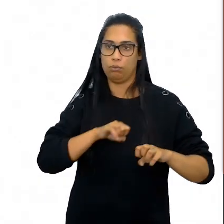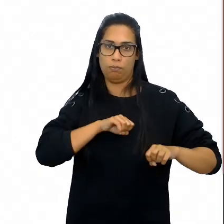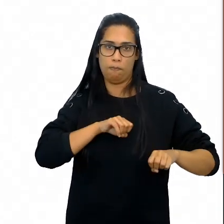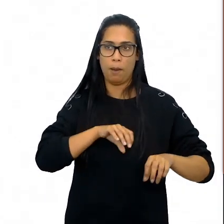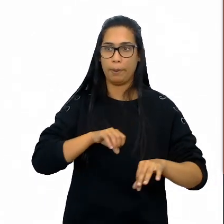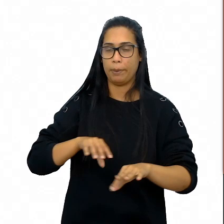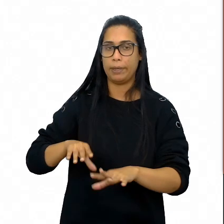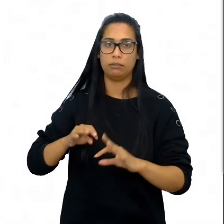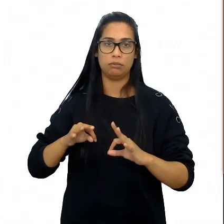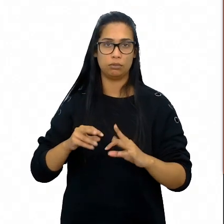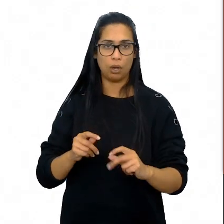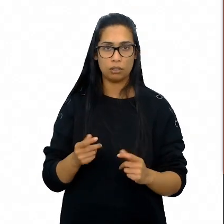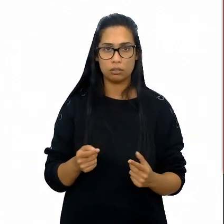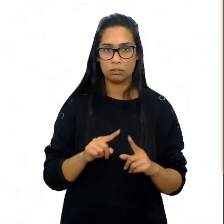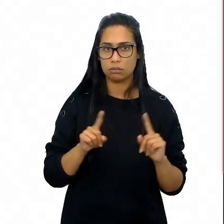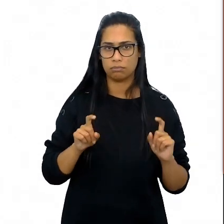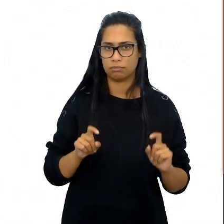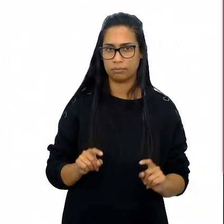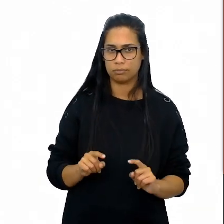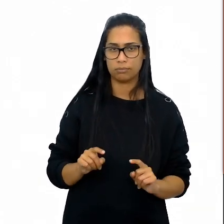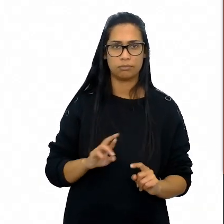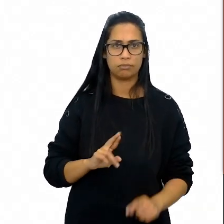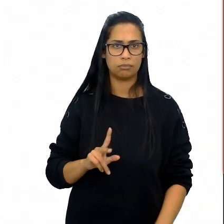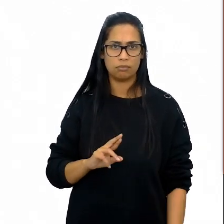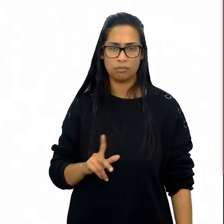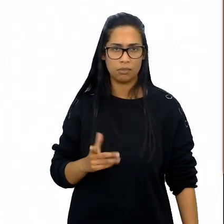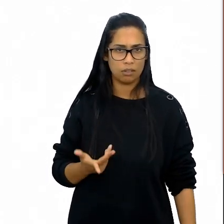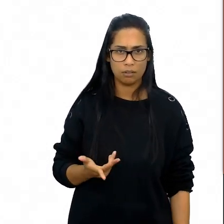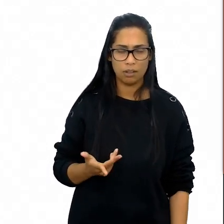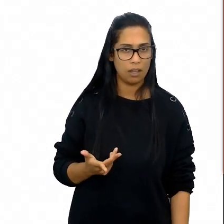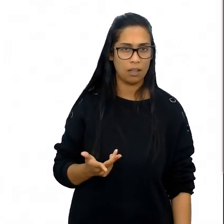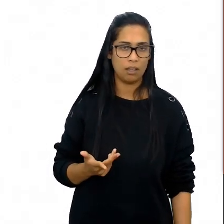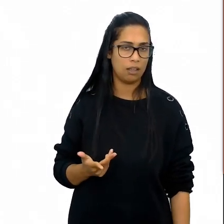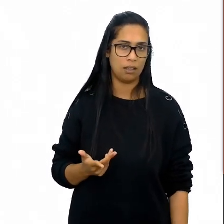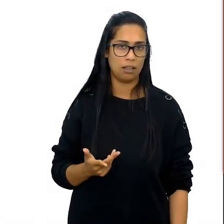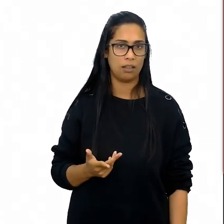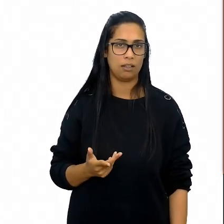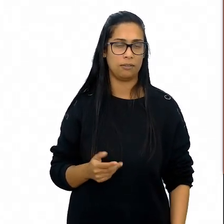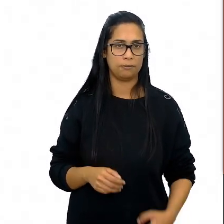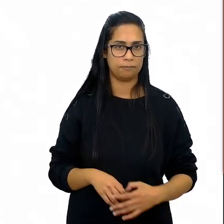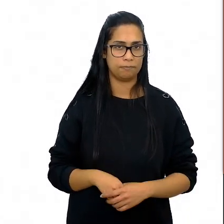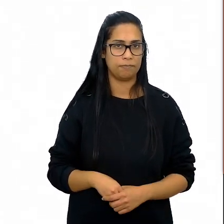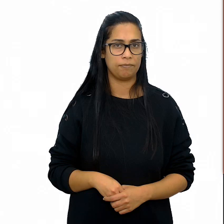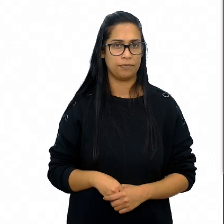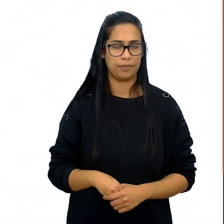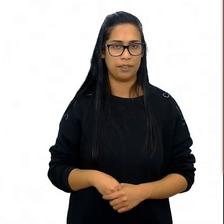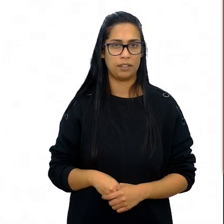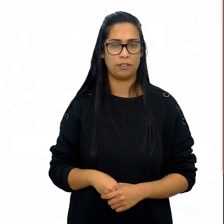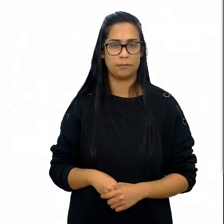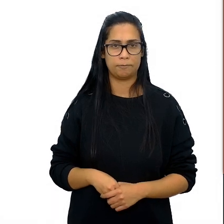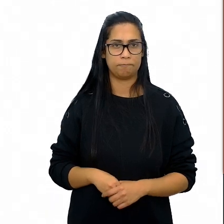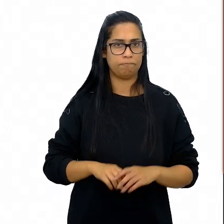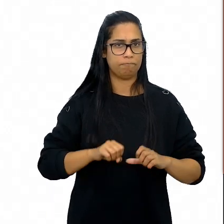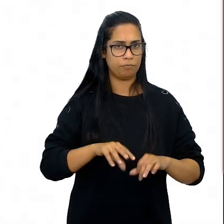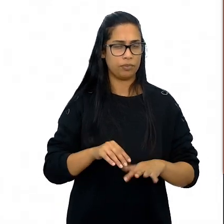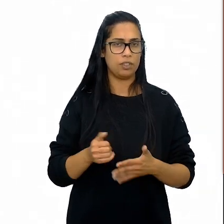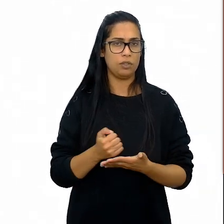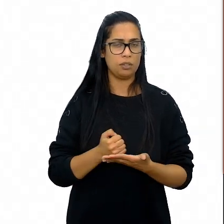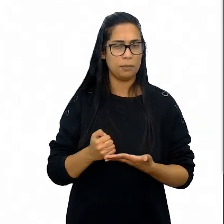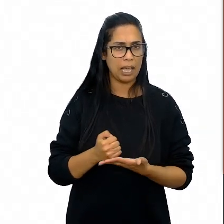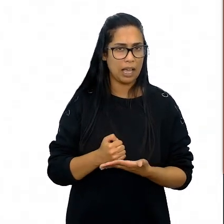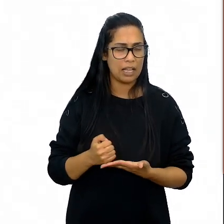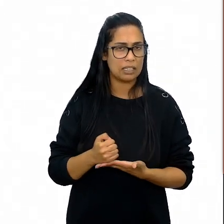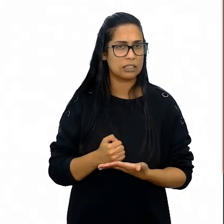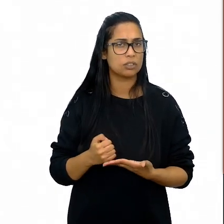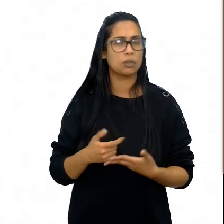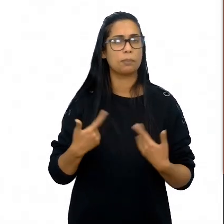permeando absolutamente toda a educação básica absolutamente toda educação básica então a gente precisa